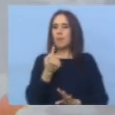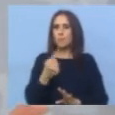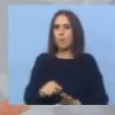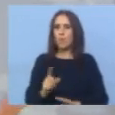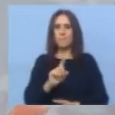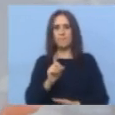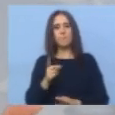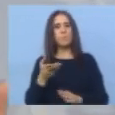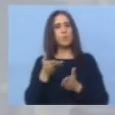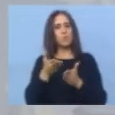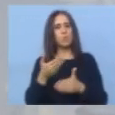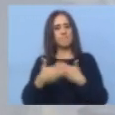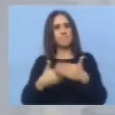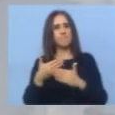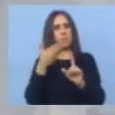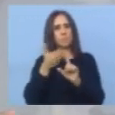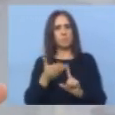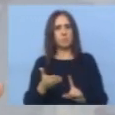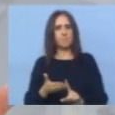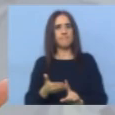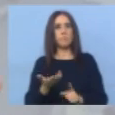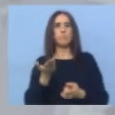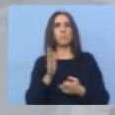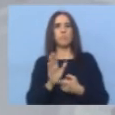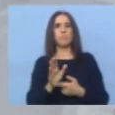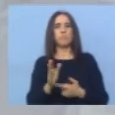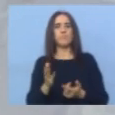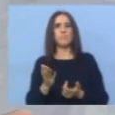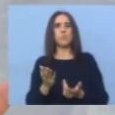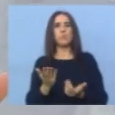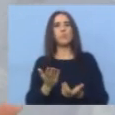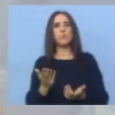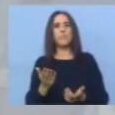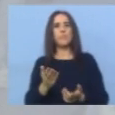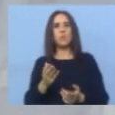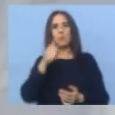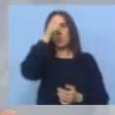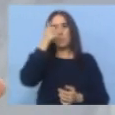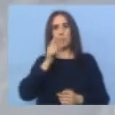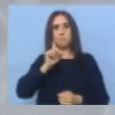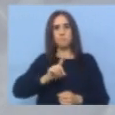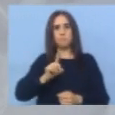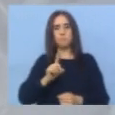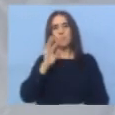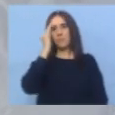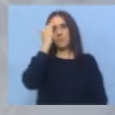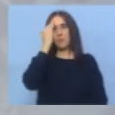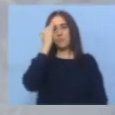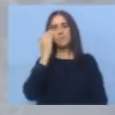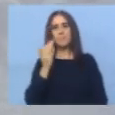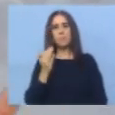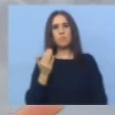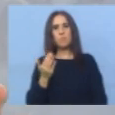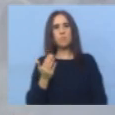depois a dar outros passos mais concretos. Portanto, por exemplo, no primeiro domingo de fevereiro,